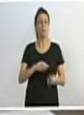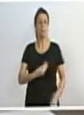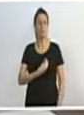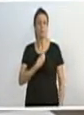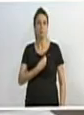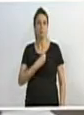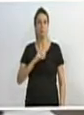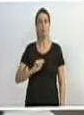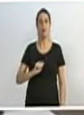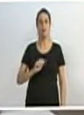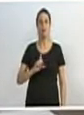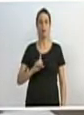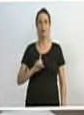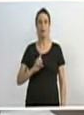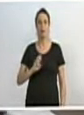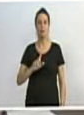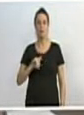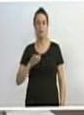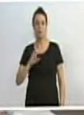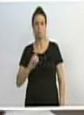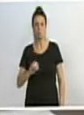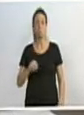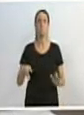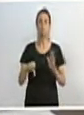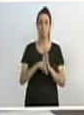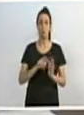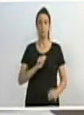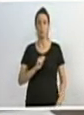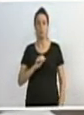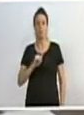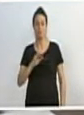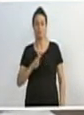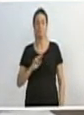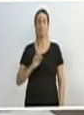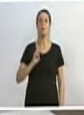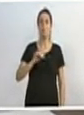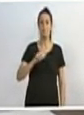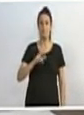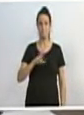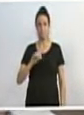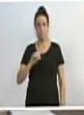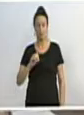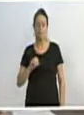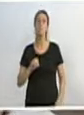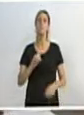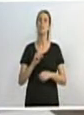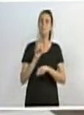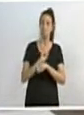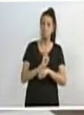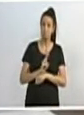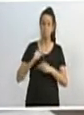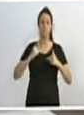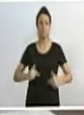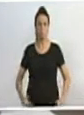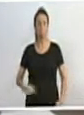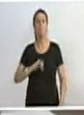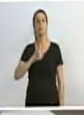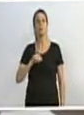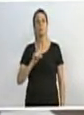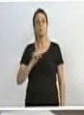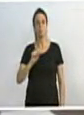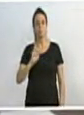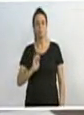Salvalágio, assessor jurídico da ACIB, senhor Marcos Carvalho, gerente da Vigilância Sanitária, senhor José Henrique dos Santos,